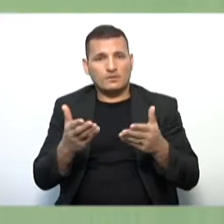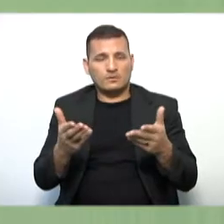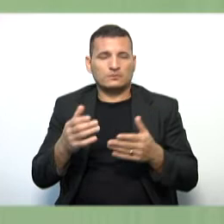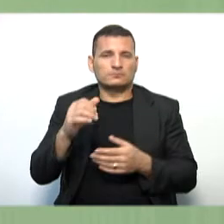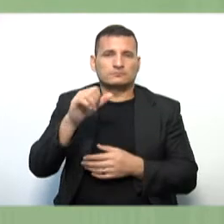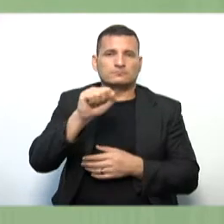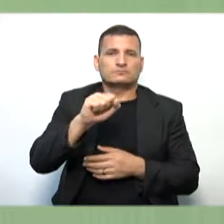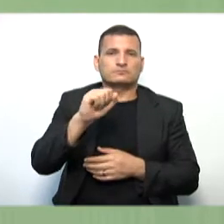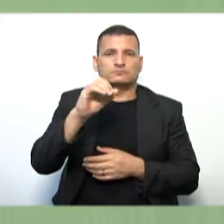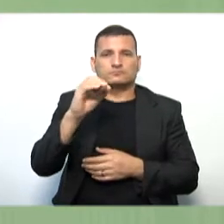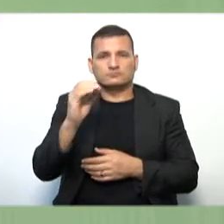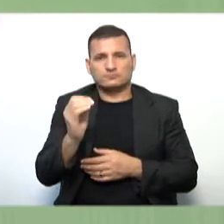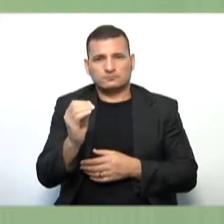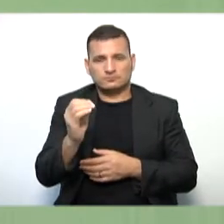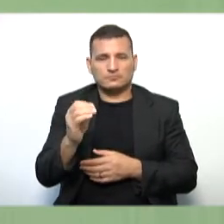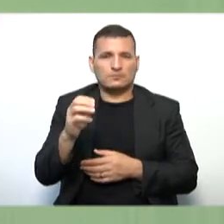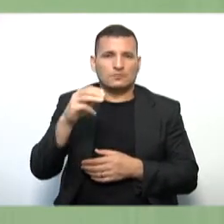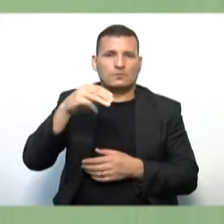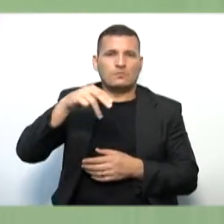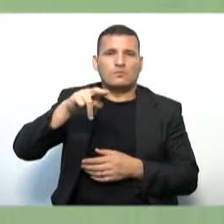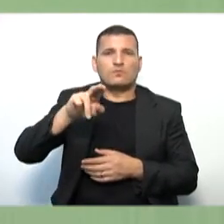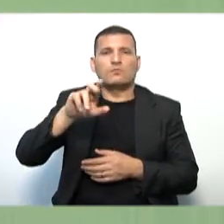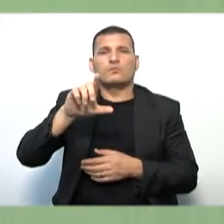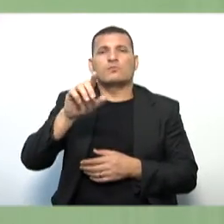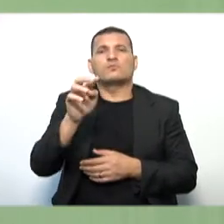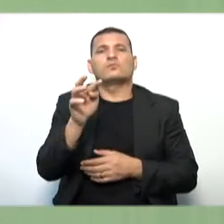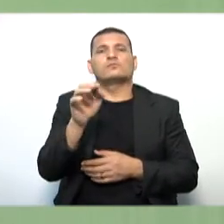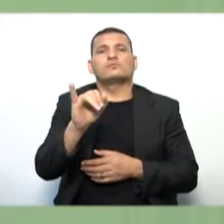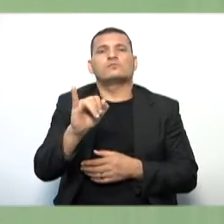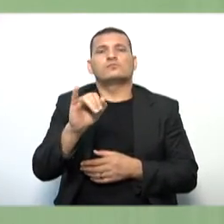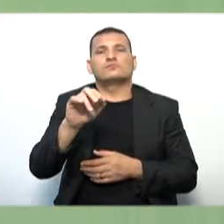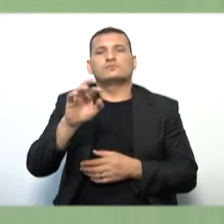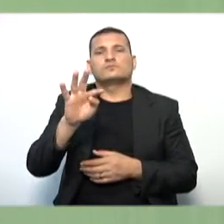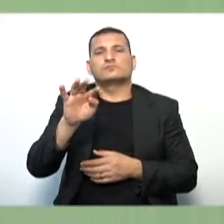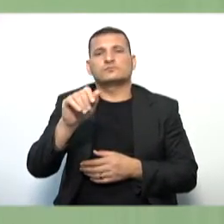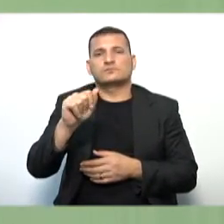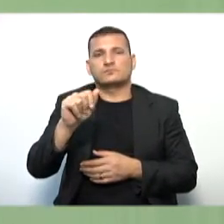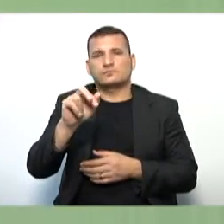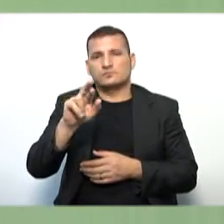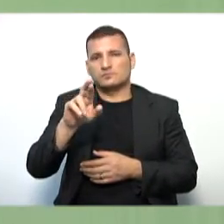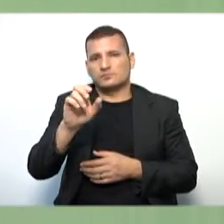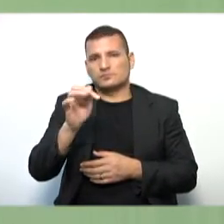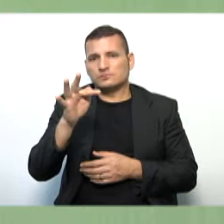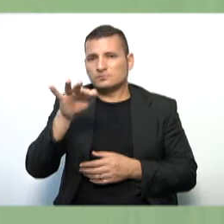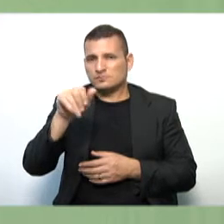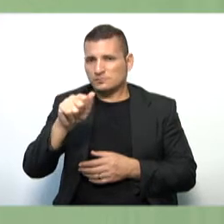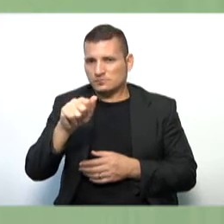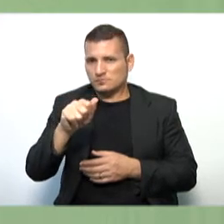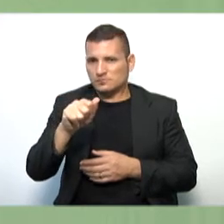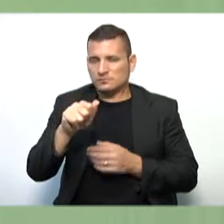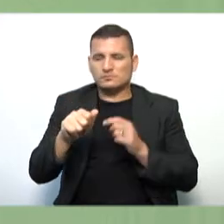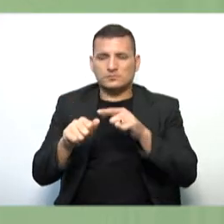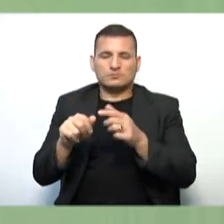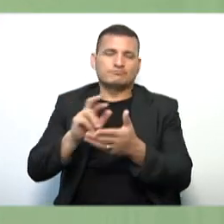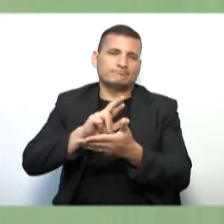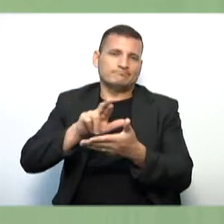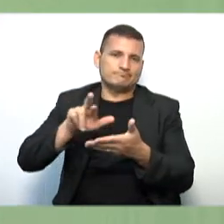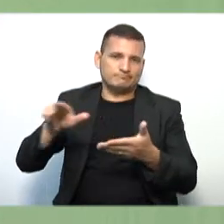operacional multitarefa. Multi de várias tarefas. Tarefa, lembrando que são os